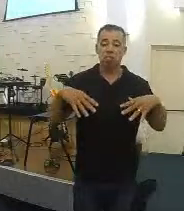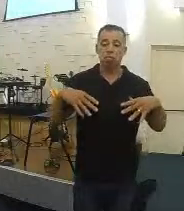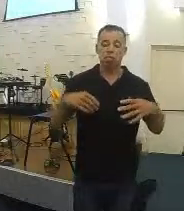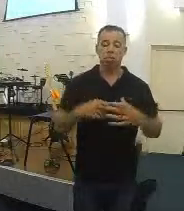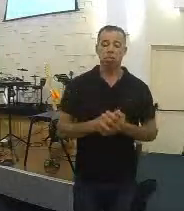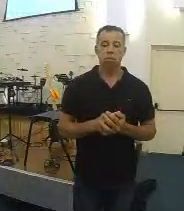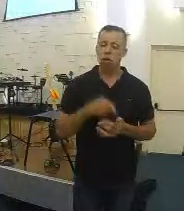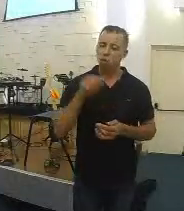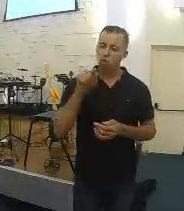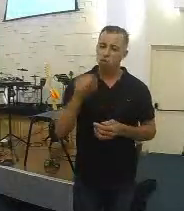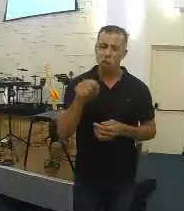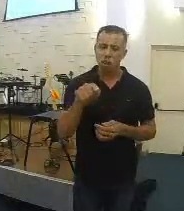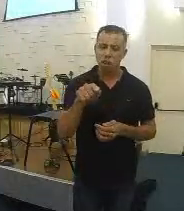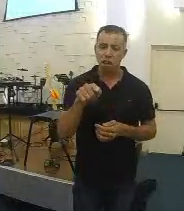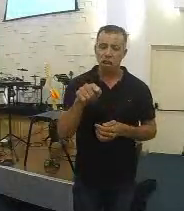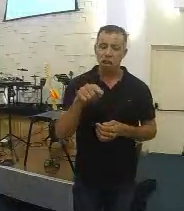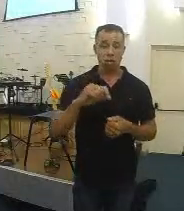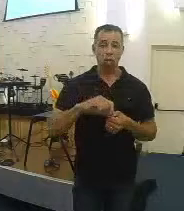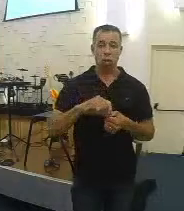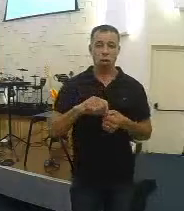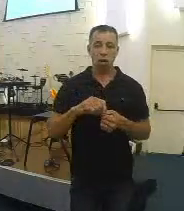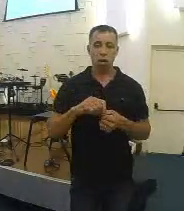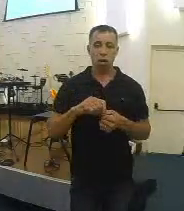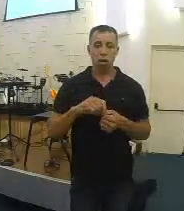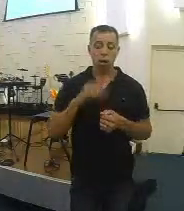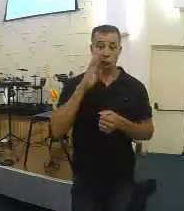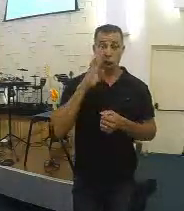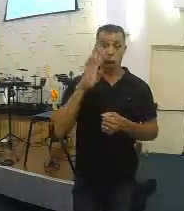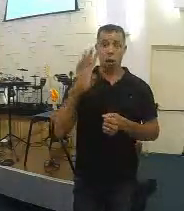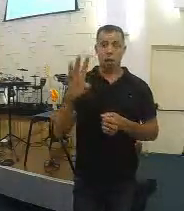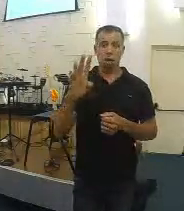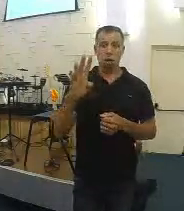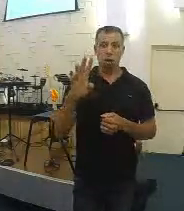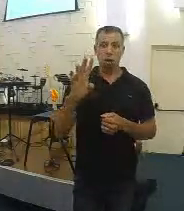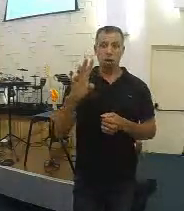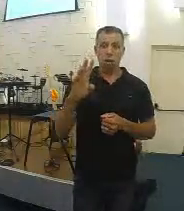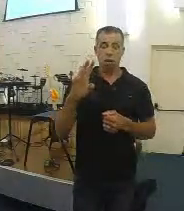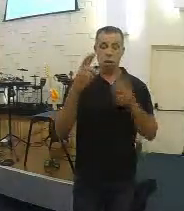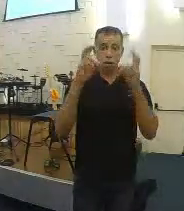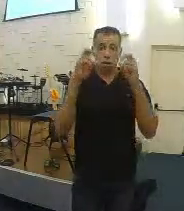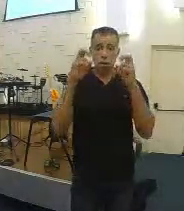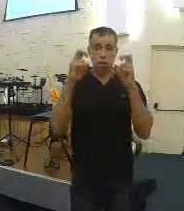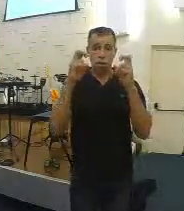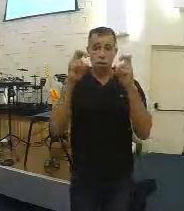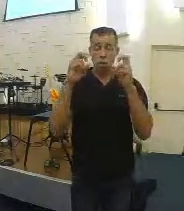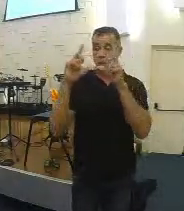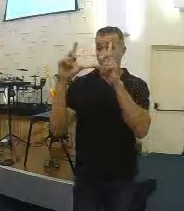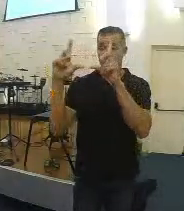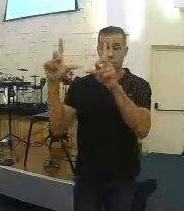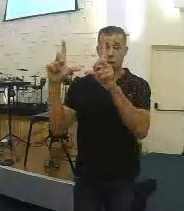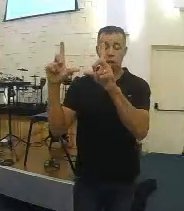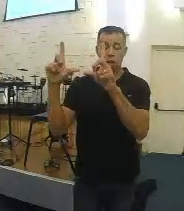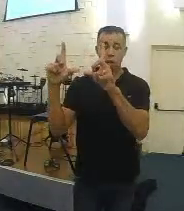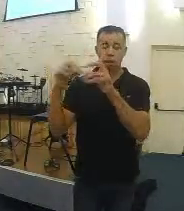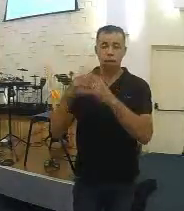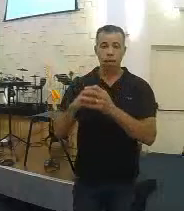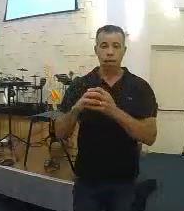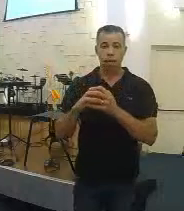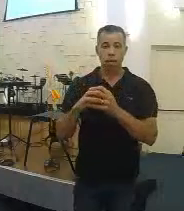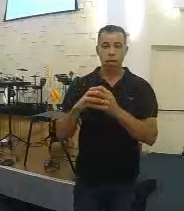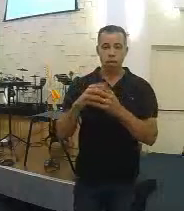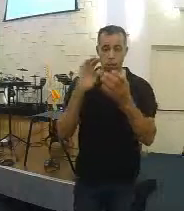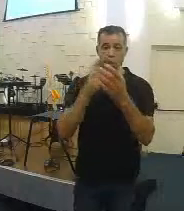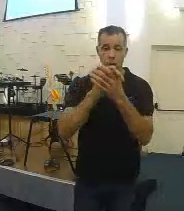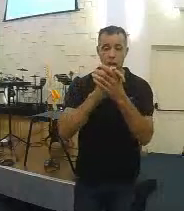fica espantado com a matéria que vimos recentemente, isso ganhou o mundo. Um